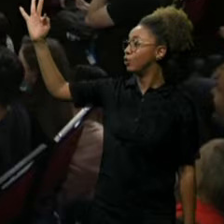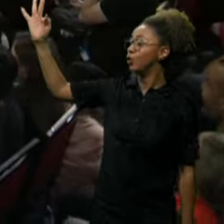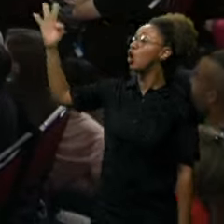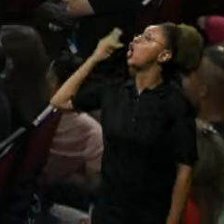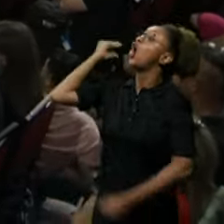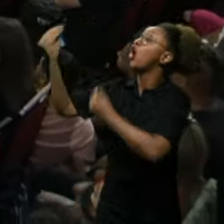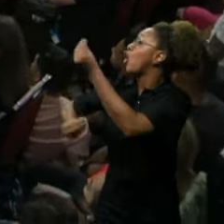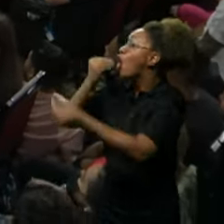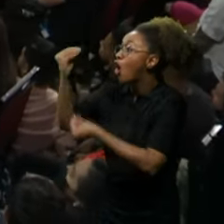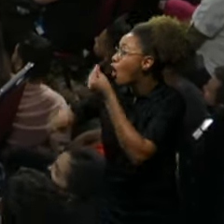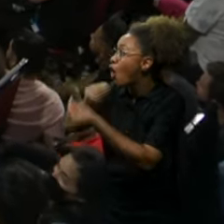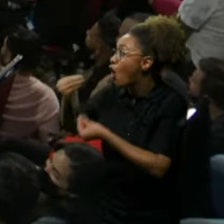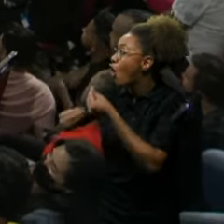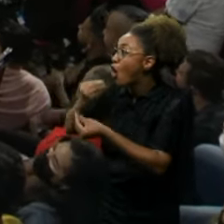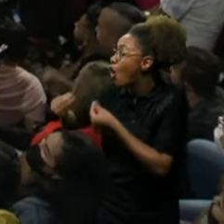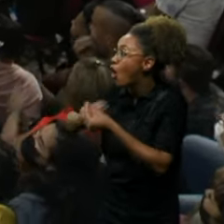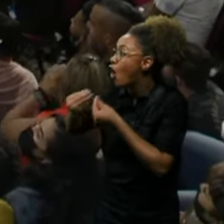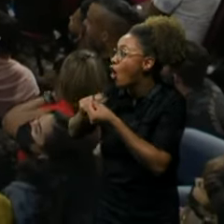Hotel